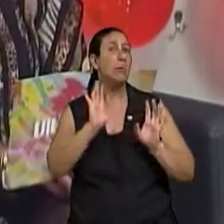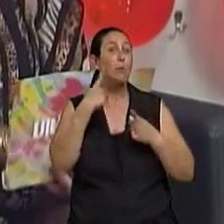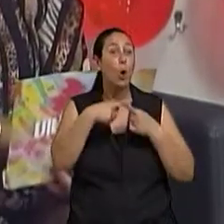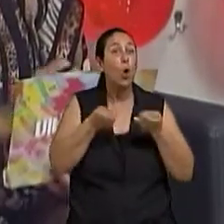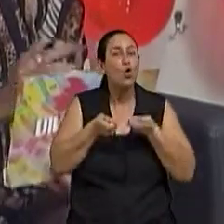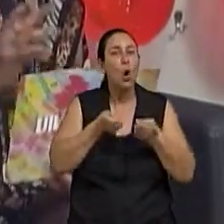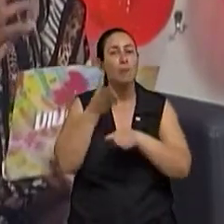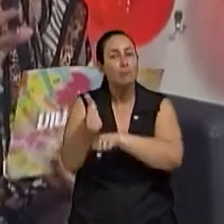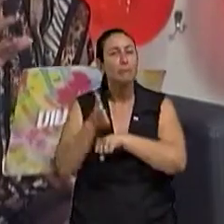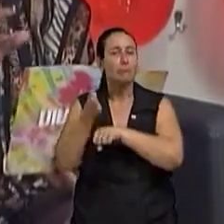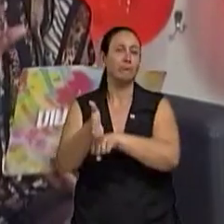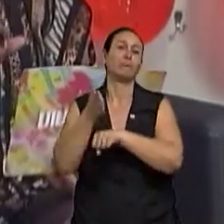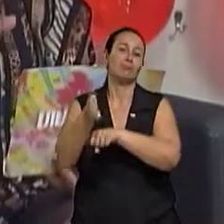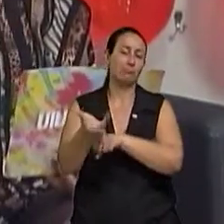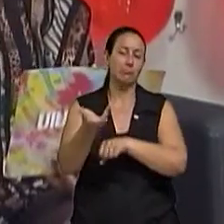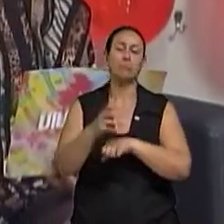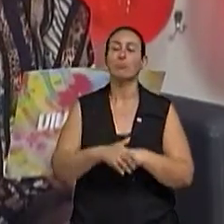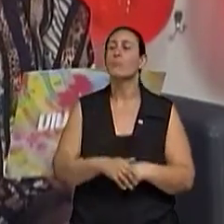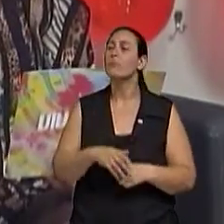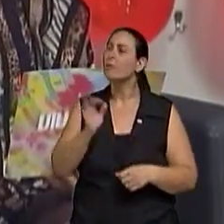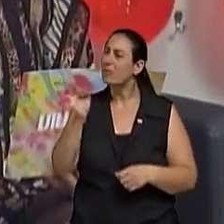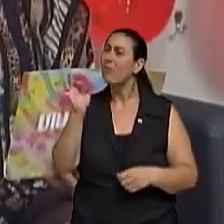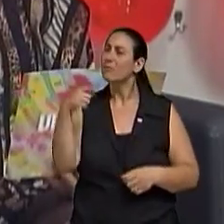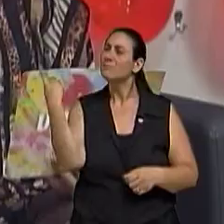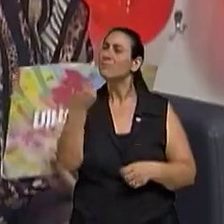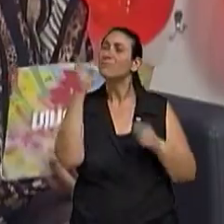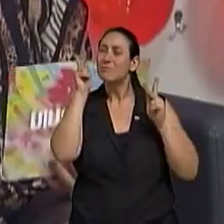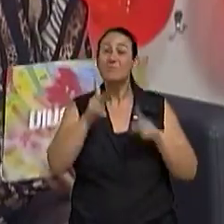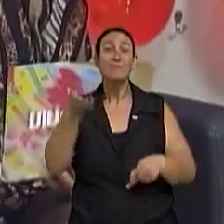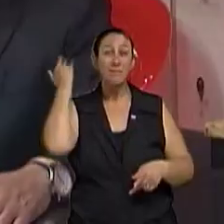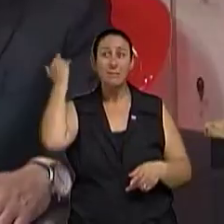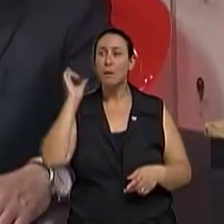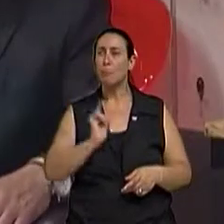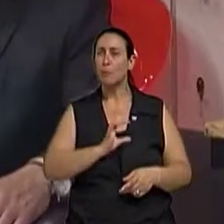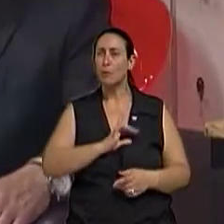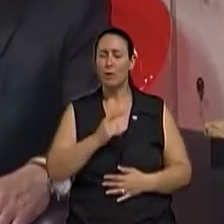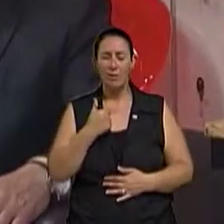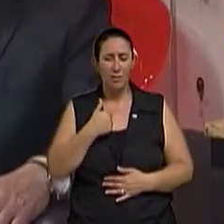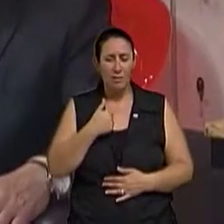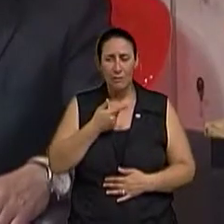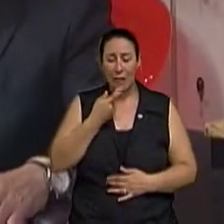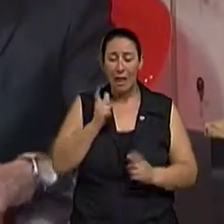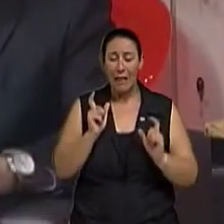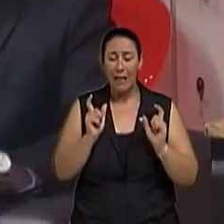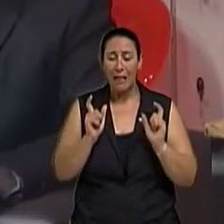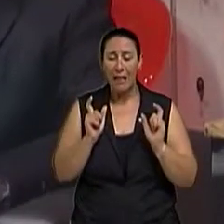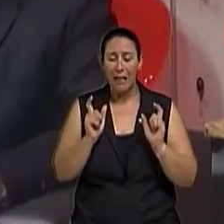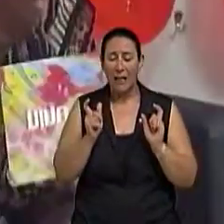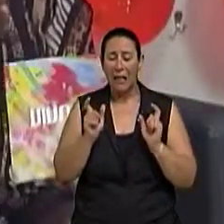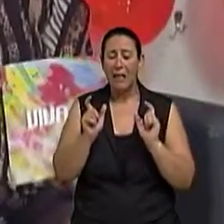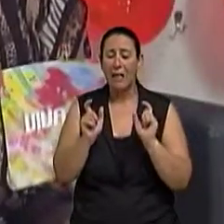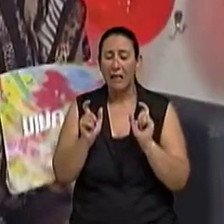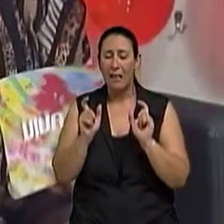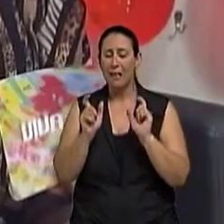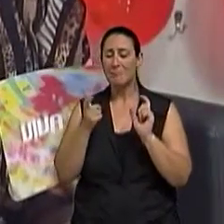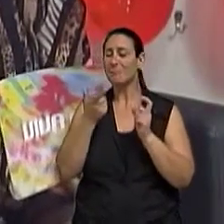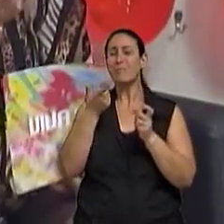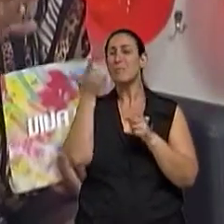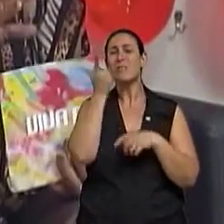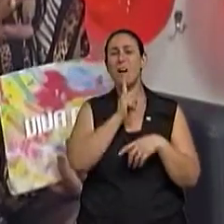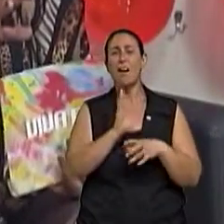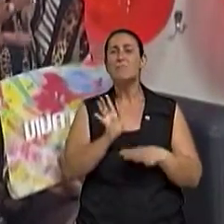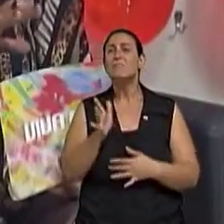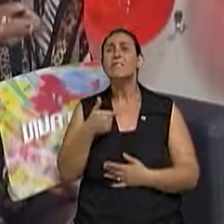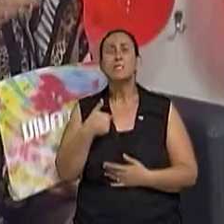a gente perder esse medo de dizer a palavra câncer, né? Eu, como já tenho uma certa idade, eu ouvi mulheres dizer